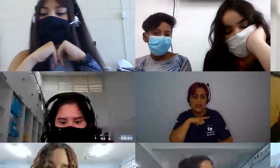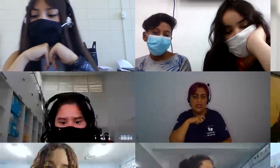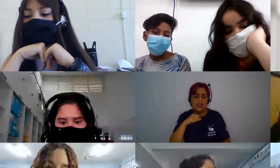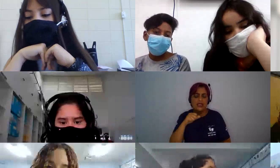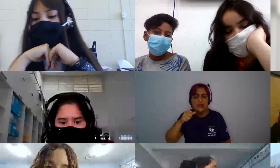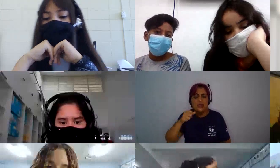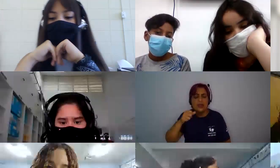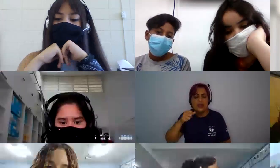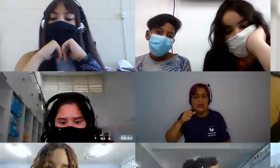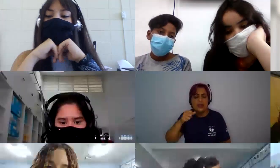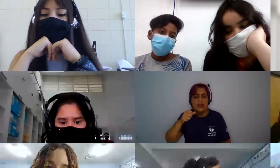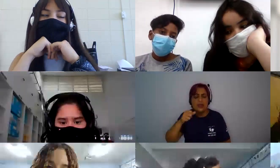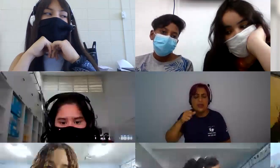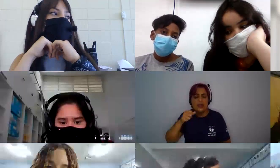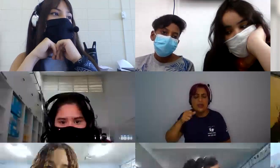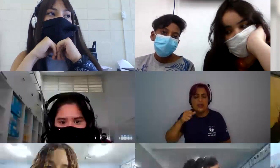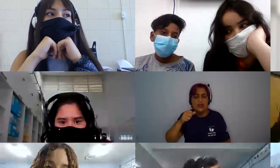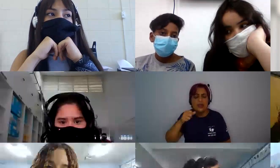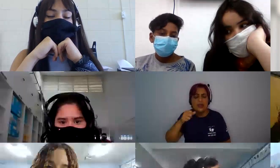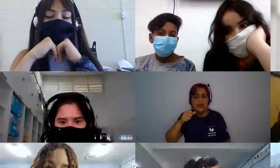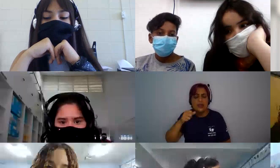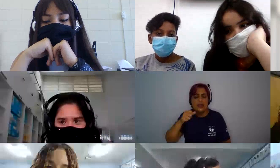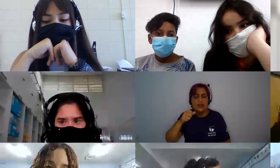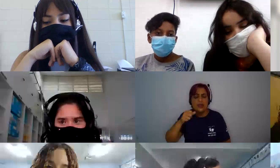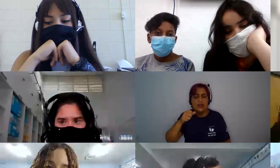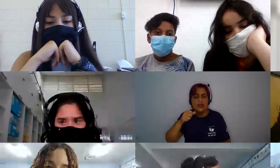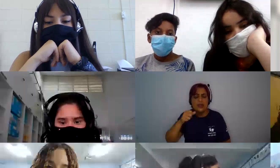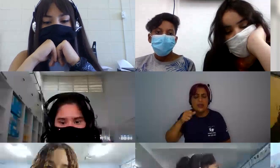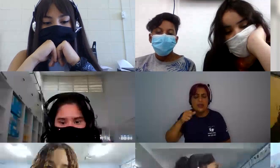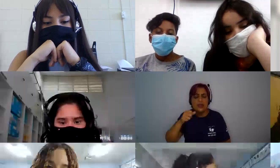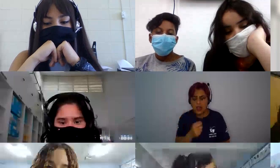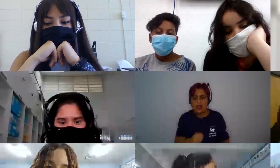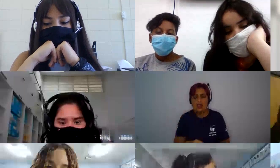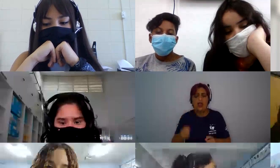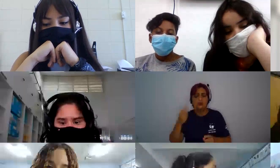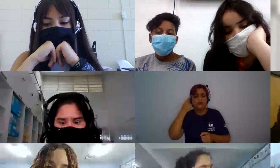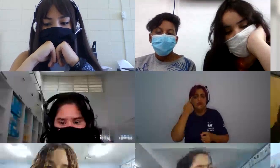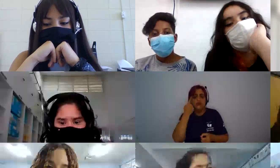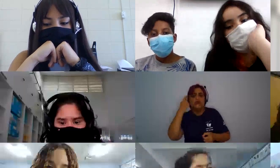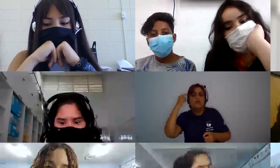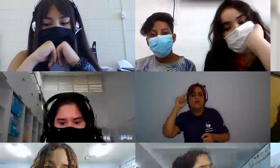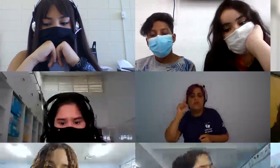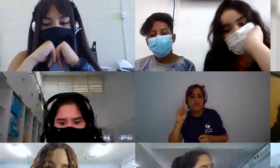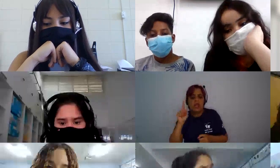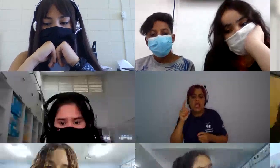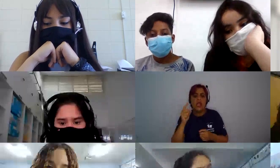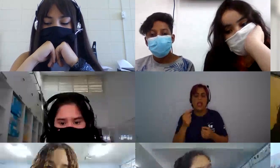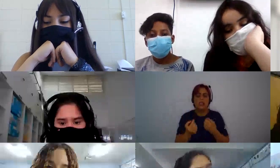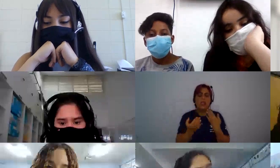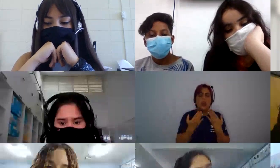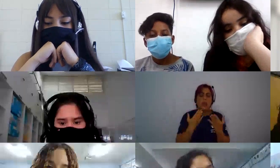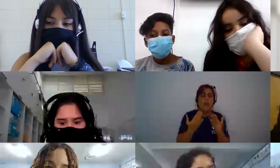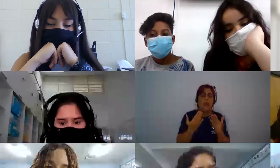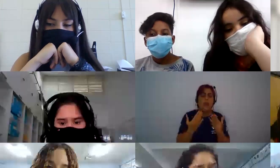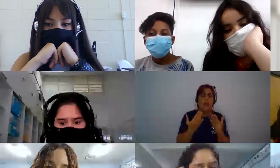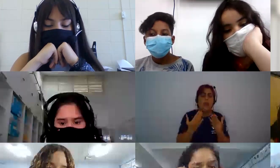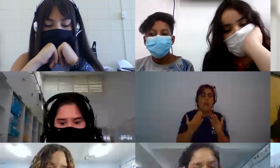quando vocês queiram falar sobre isso, queiram colocar suas ideias, queiram colocar a sua